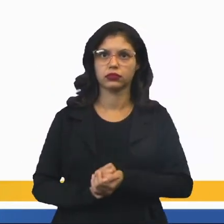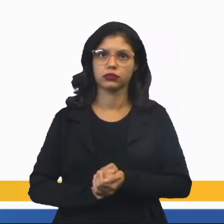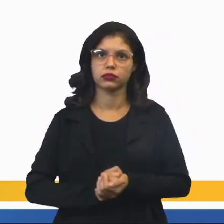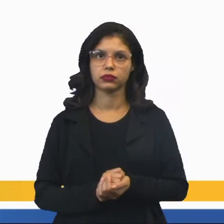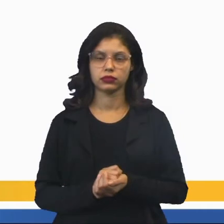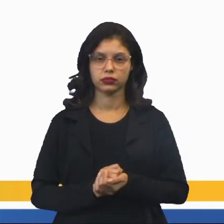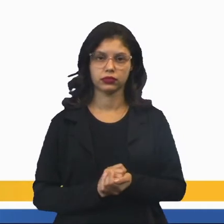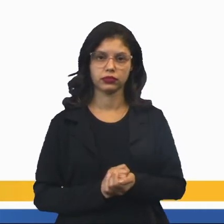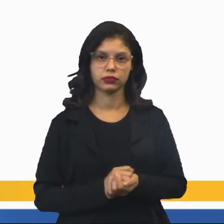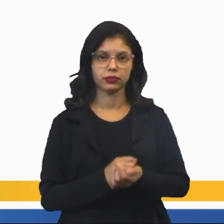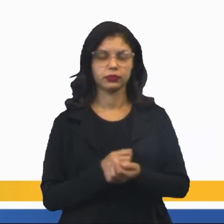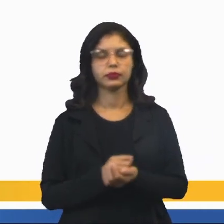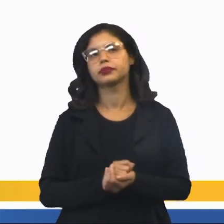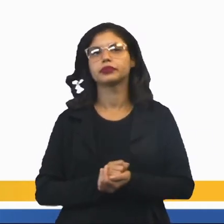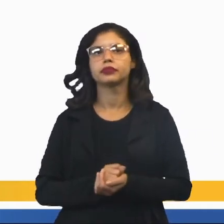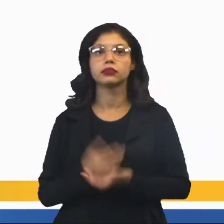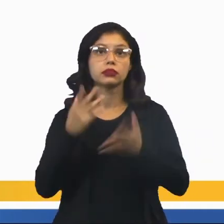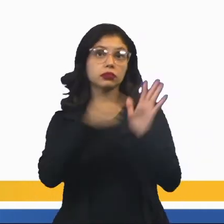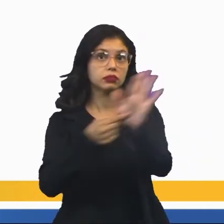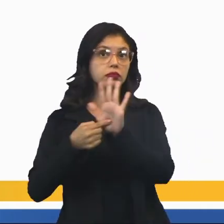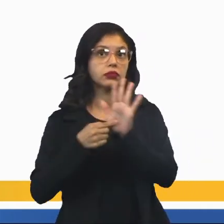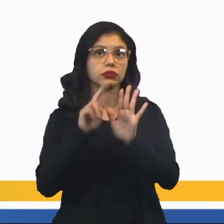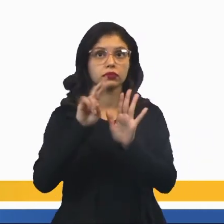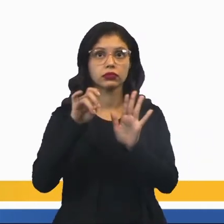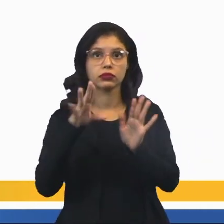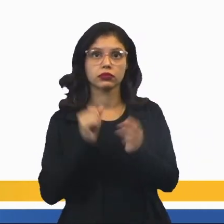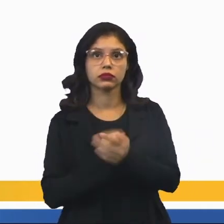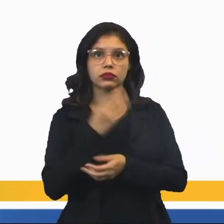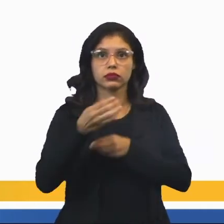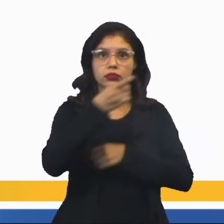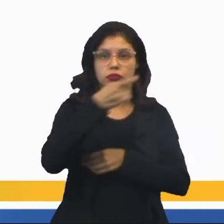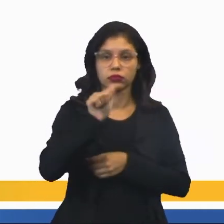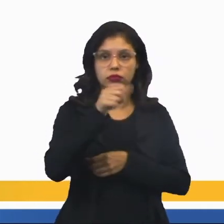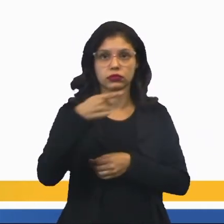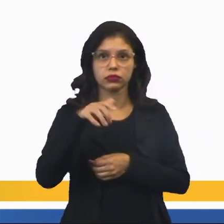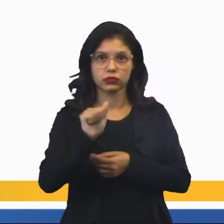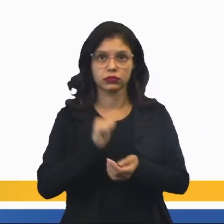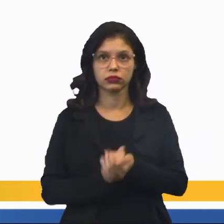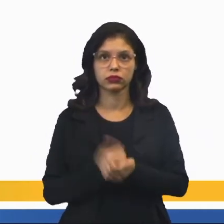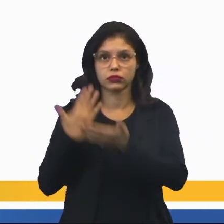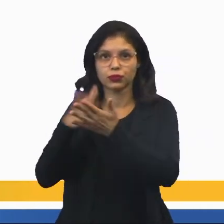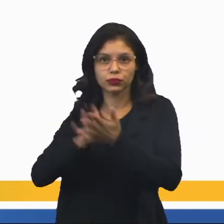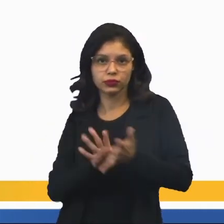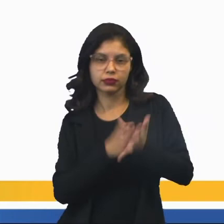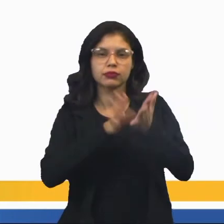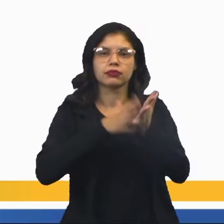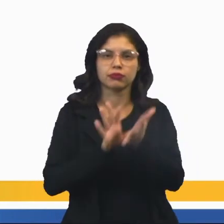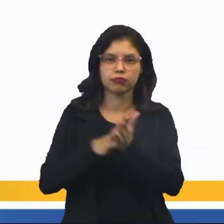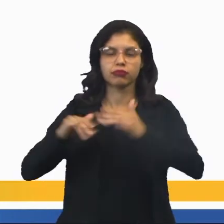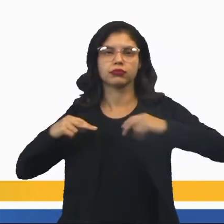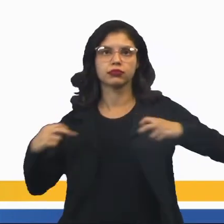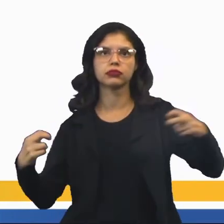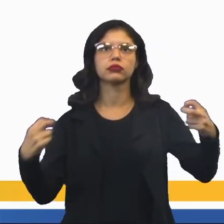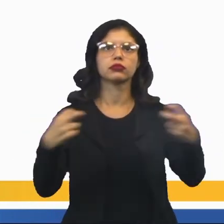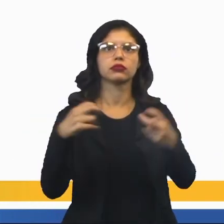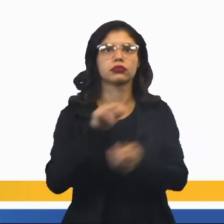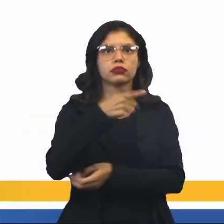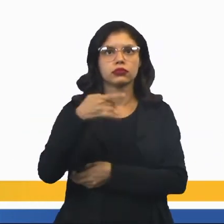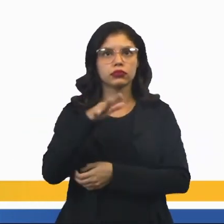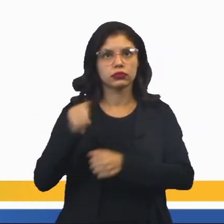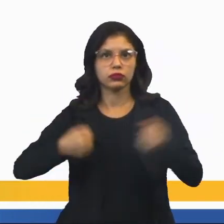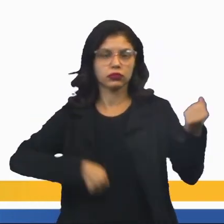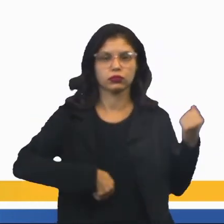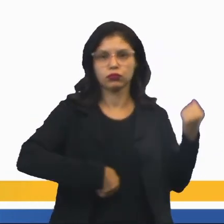na música popular. Destacam-se ritmos tais como chachado, samba de roda,